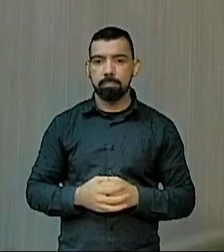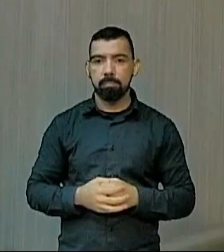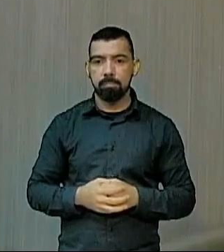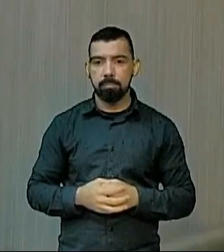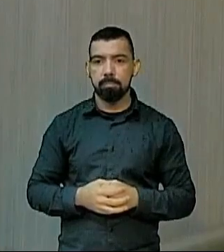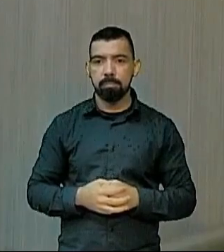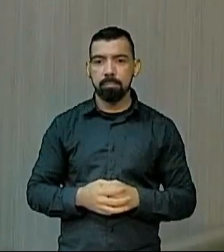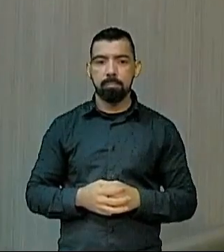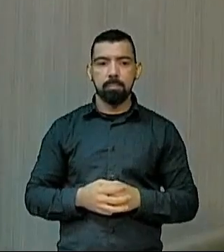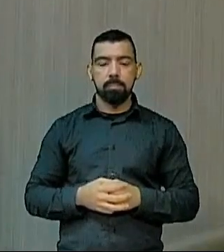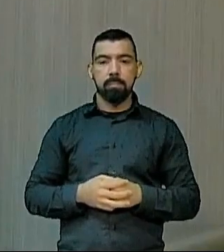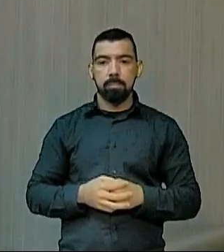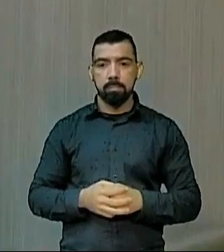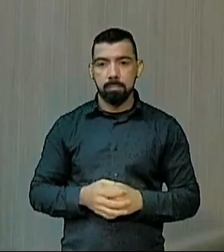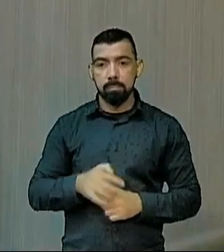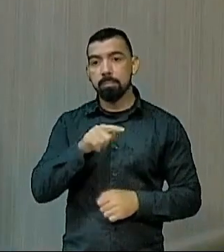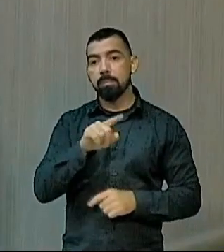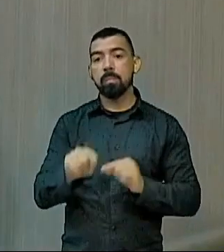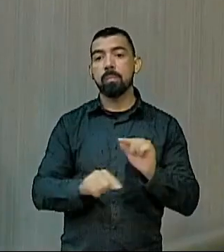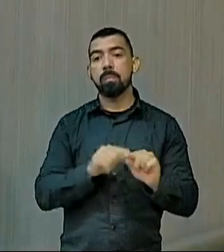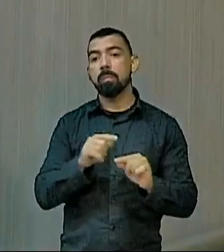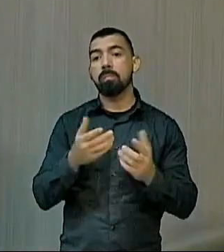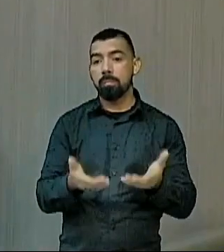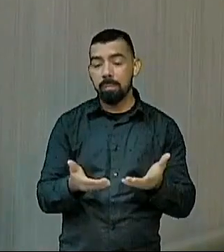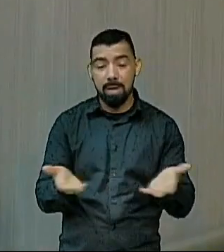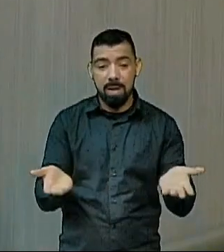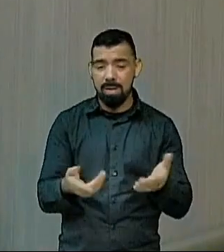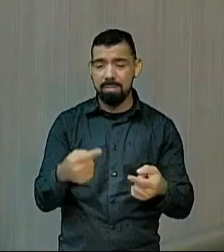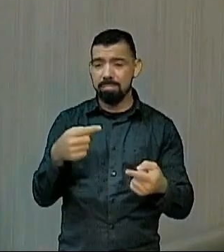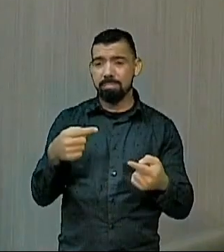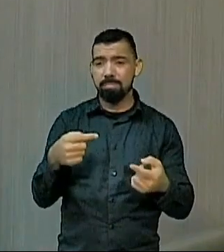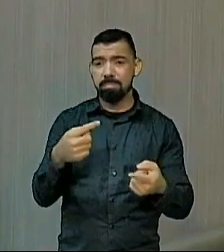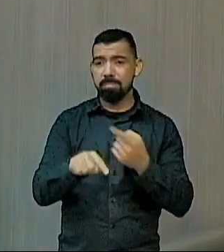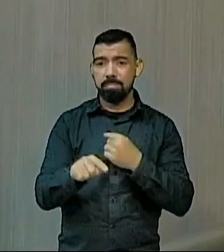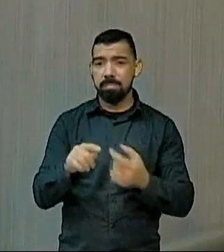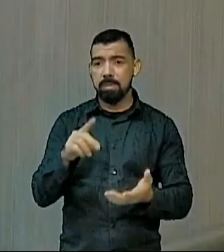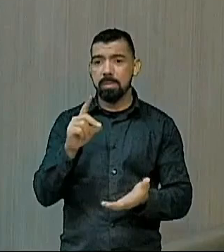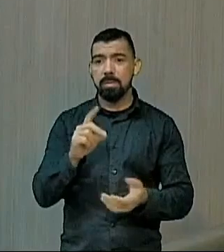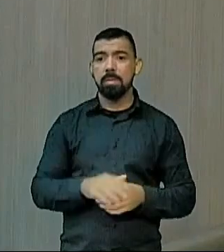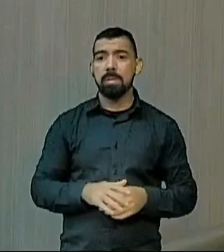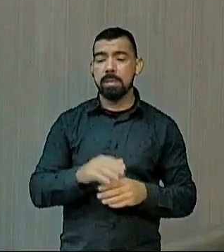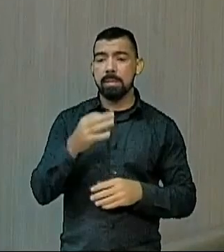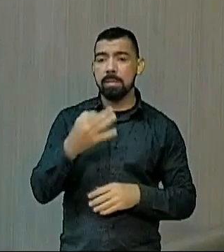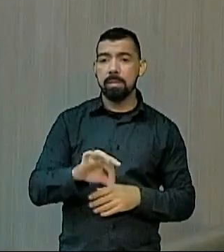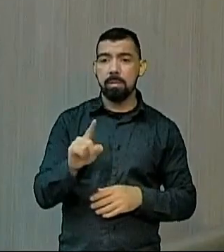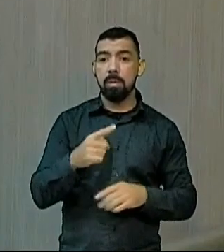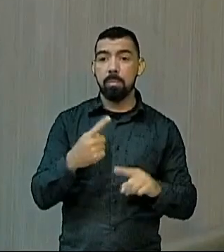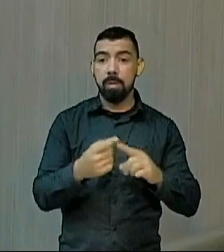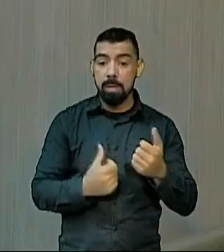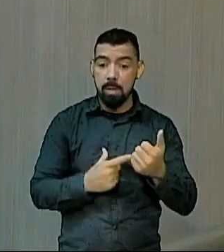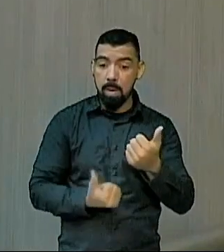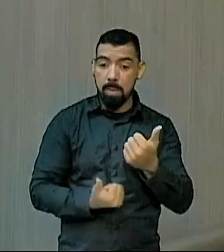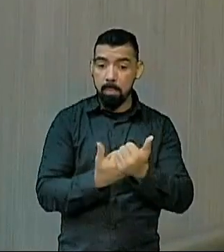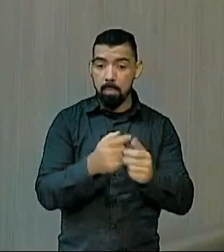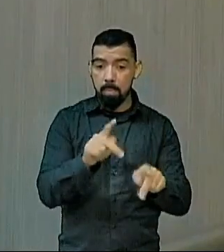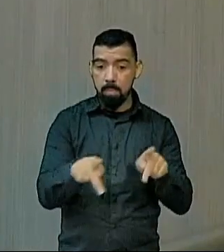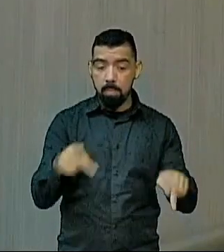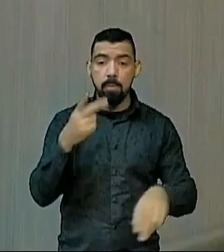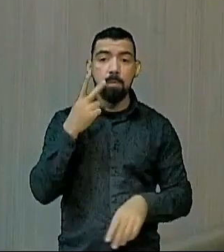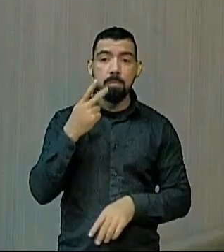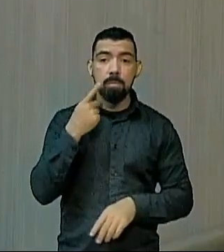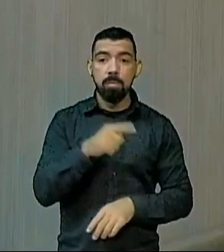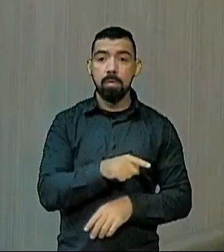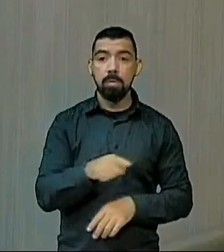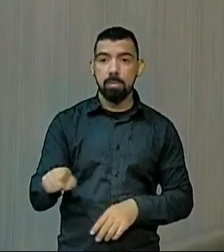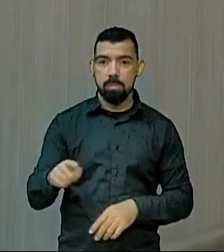que foi utilizado é incorreto para debater com a posição que tem o apoio da população de Fortaleza e não